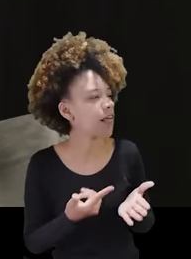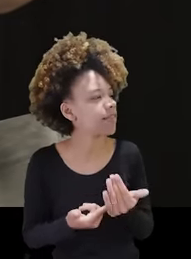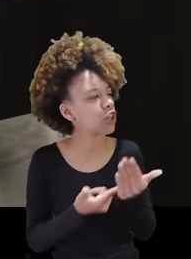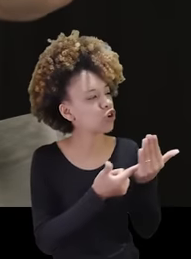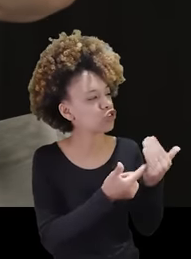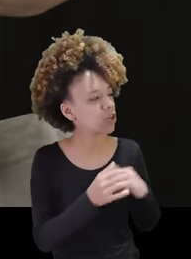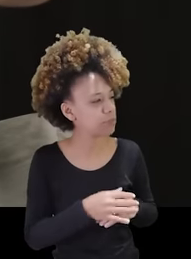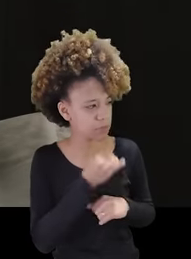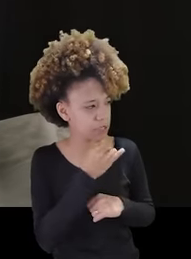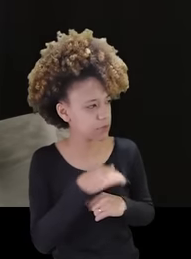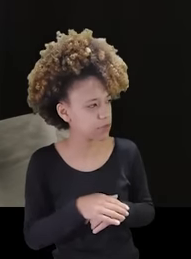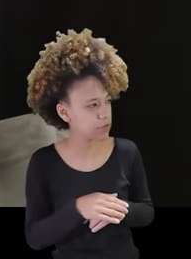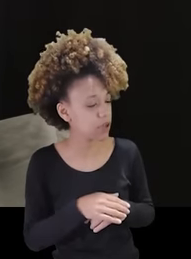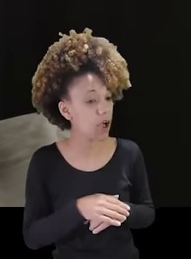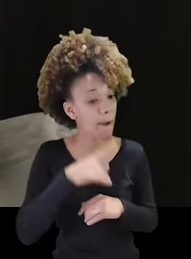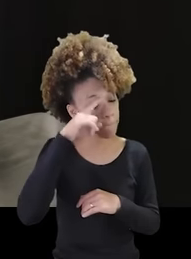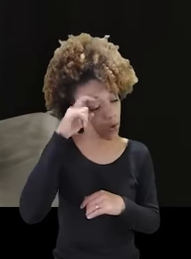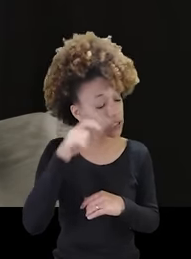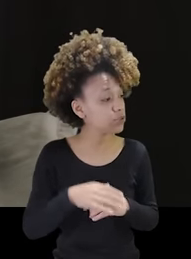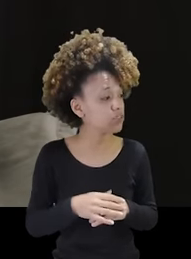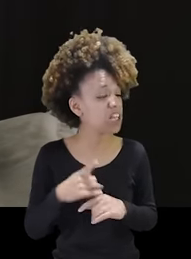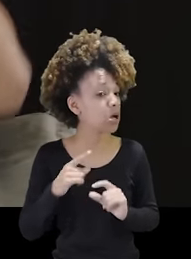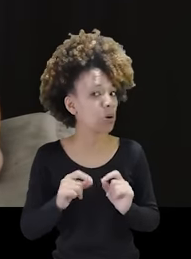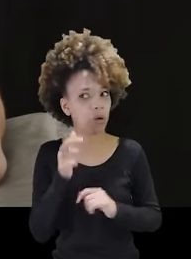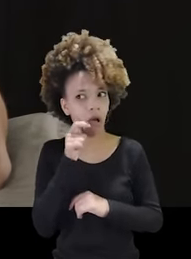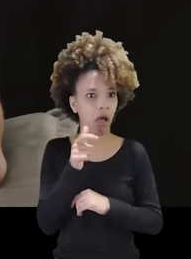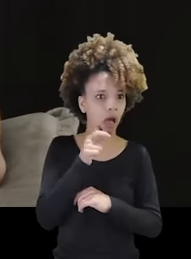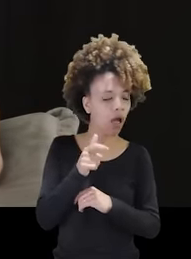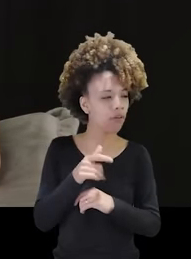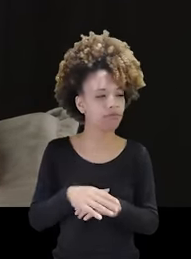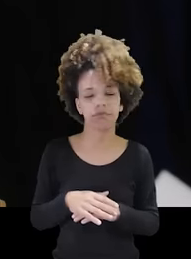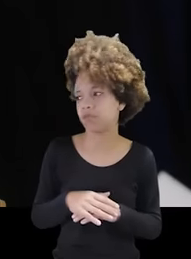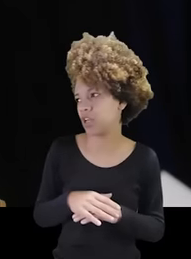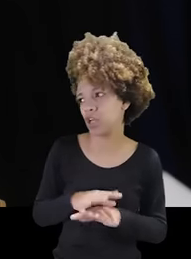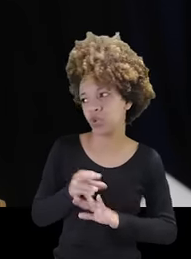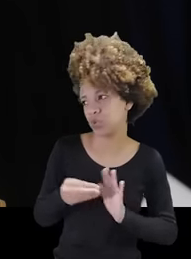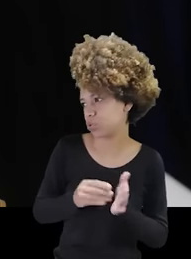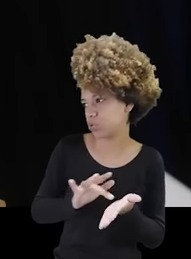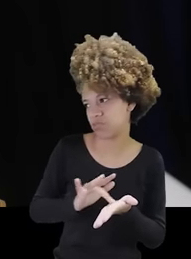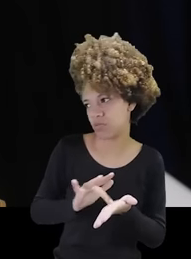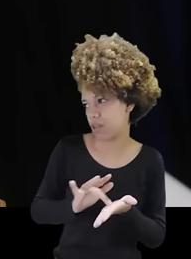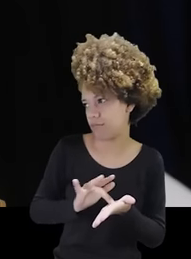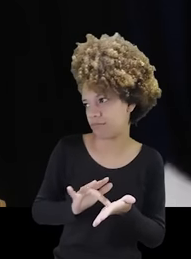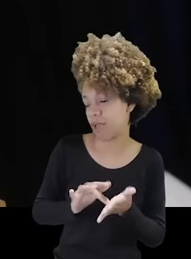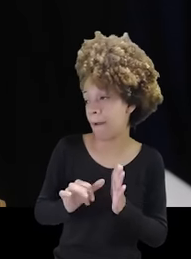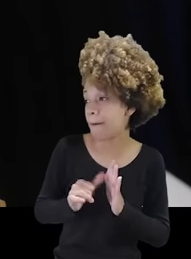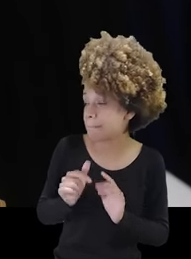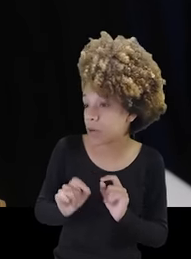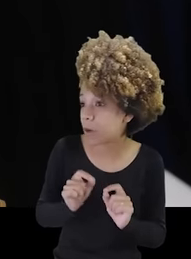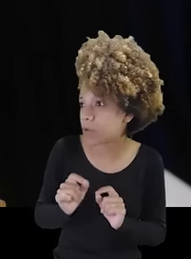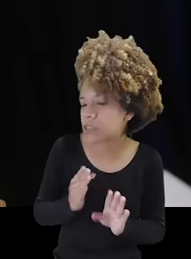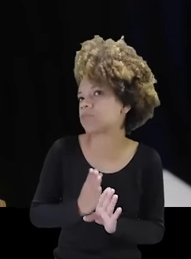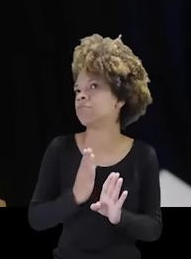tecnologia assim tipo assim você fala assim Maurício lá tem umas parada que eu fiquei muito impressionada ah tudo no celular né Não primeiro que